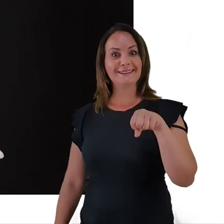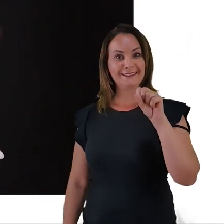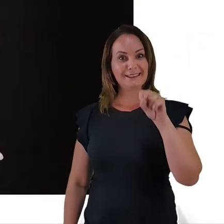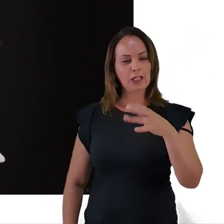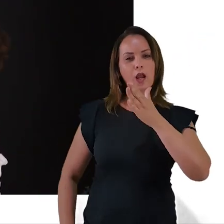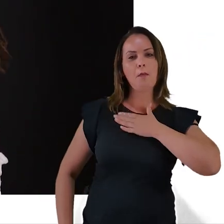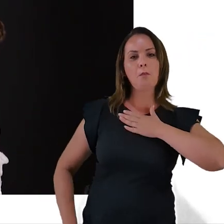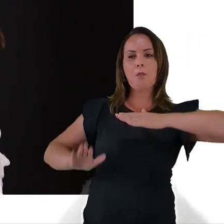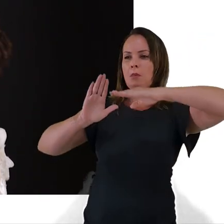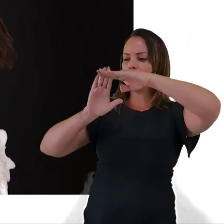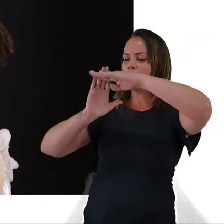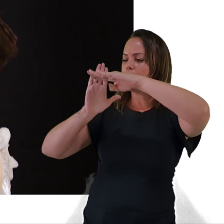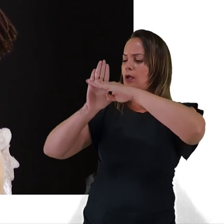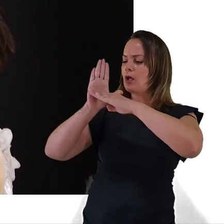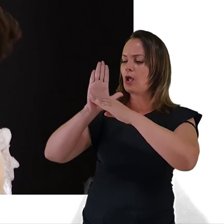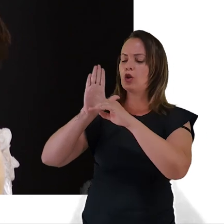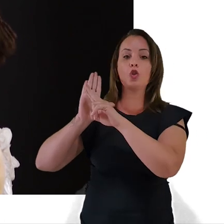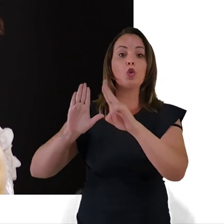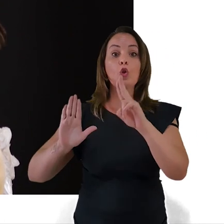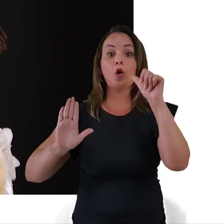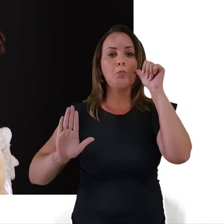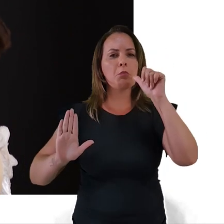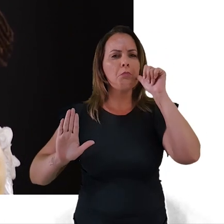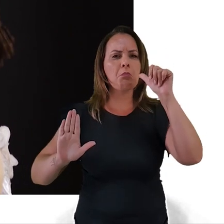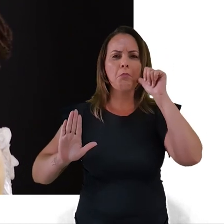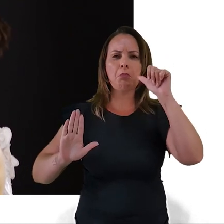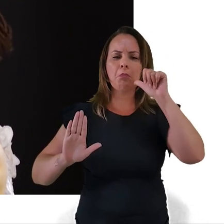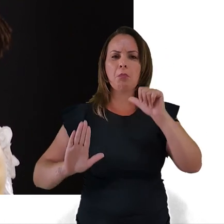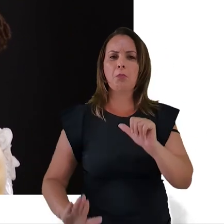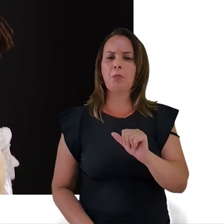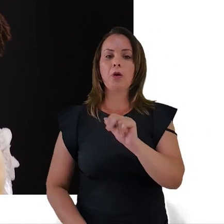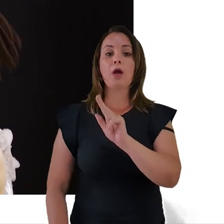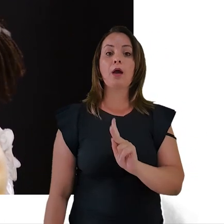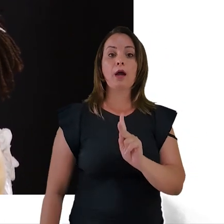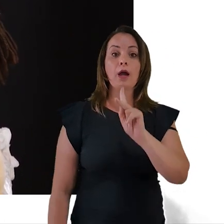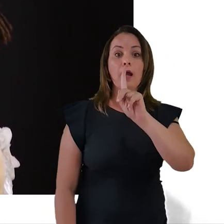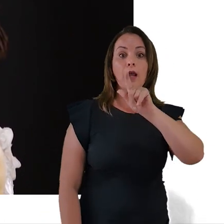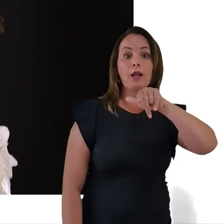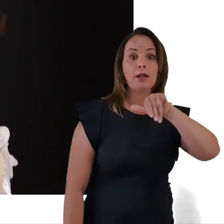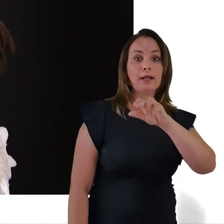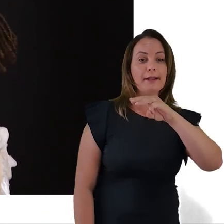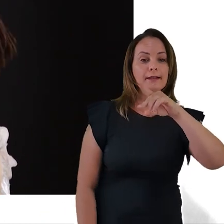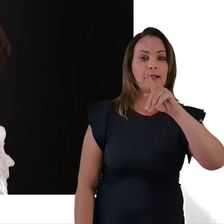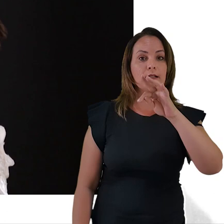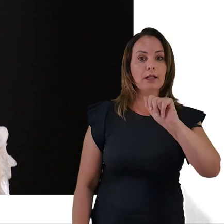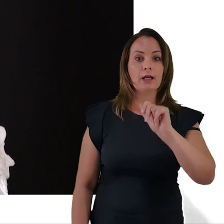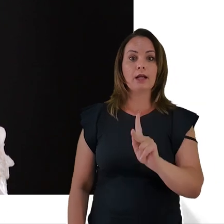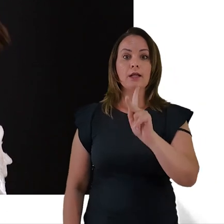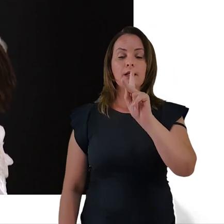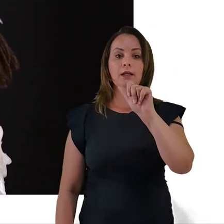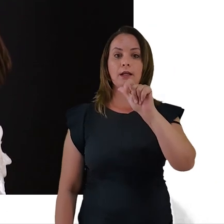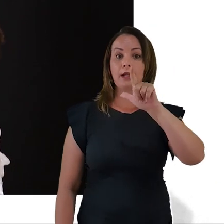já estão várias mulheres maravilhas, como Anísia Trindade Lima, Cataline